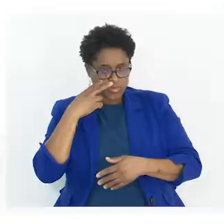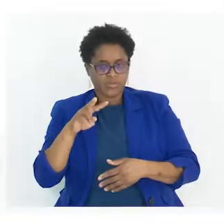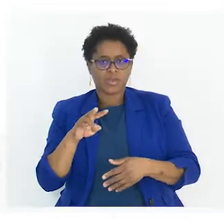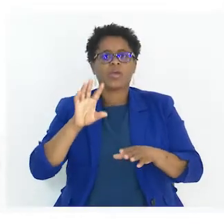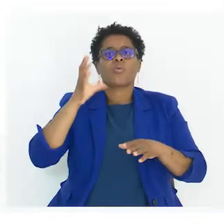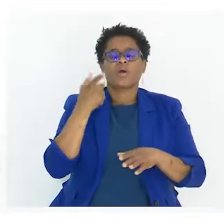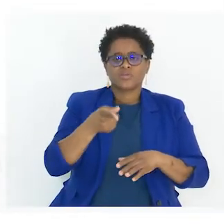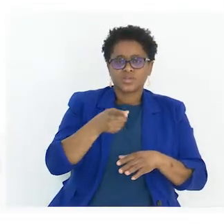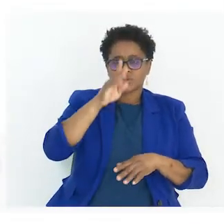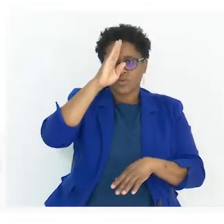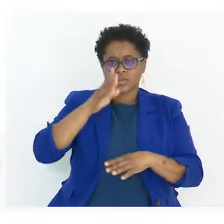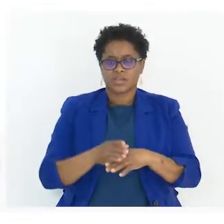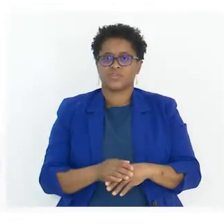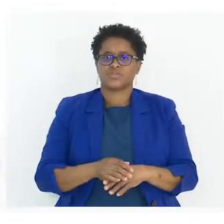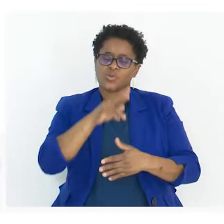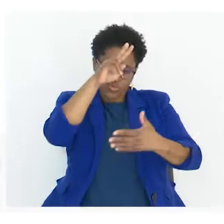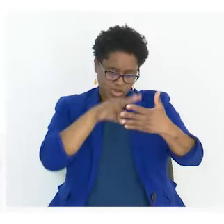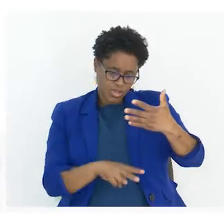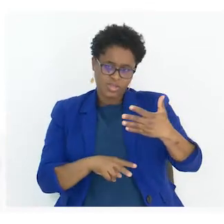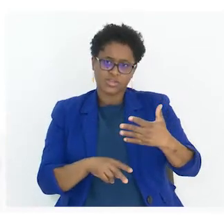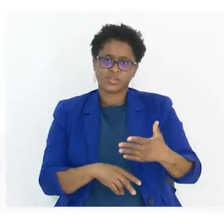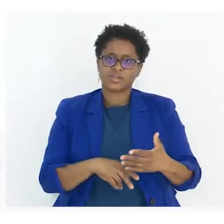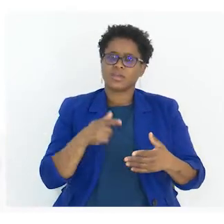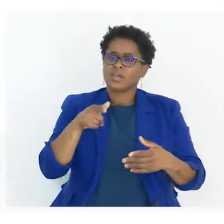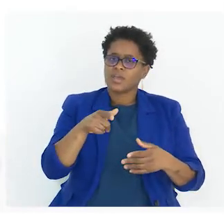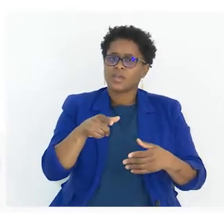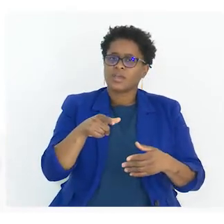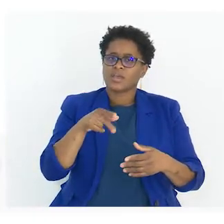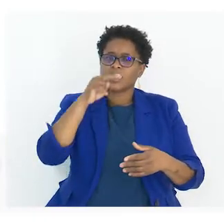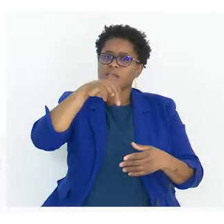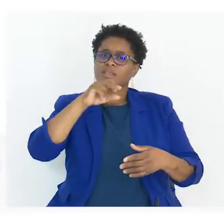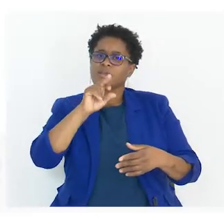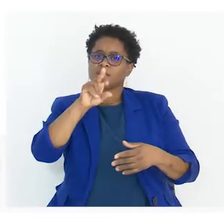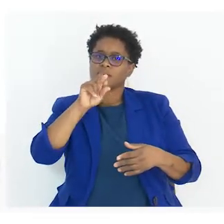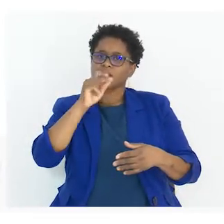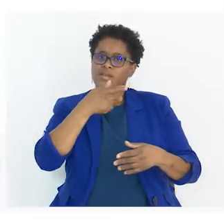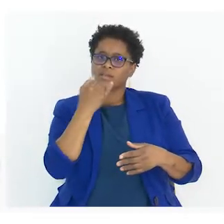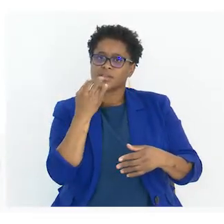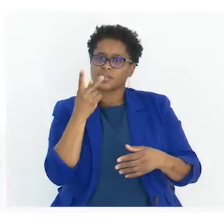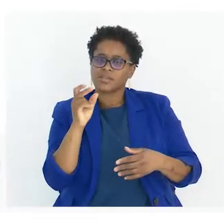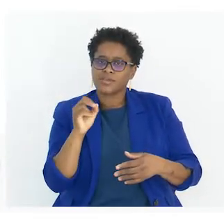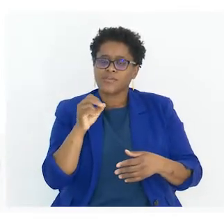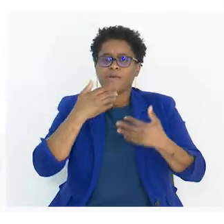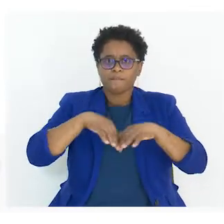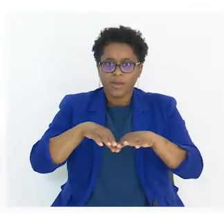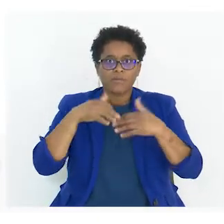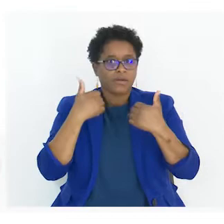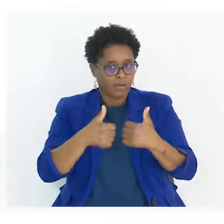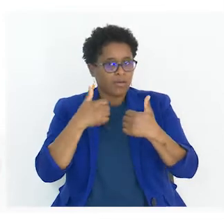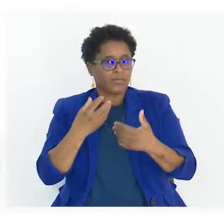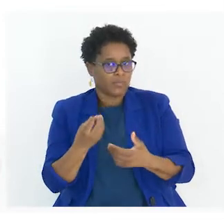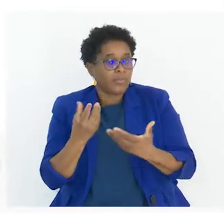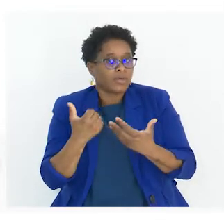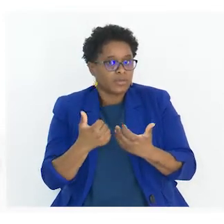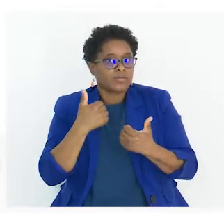ver. Quando isso acontece, o texto é predominantemente narrativo, mas fica enriquecido